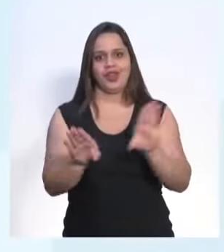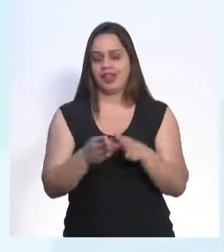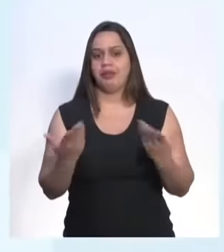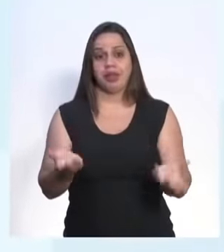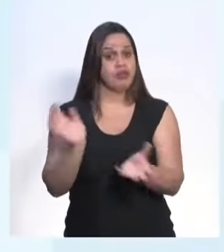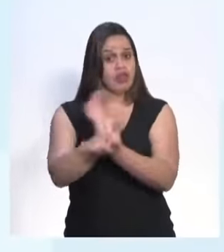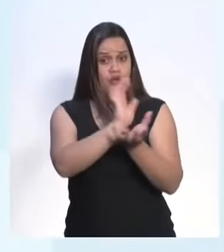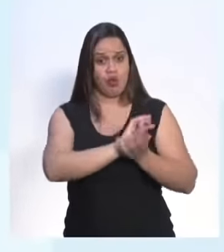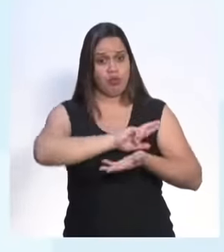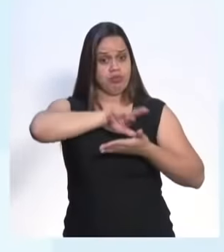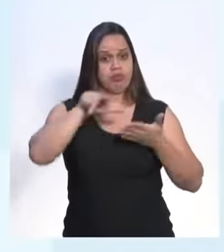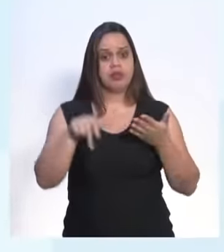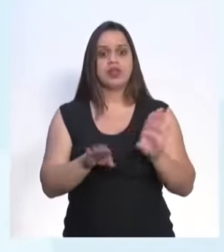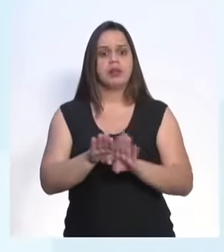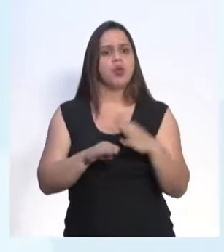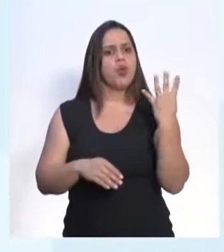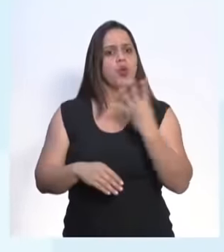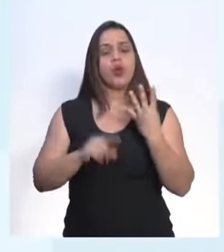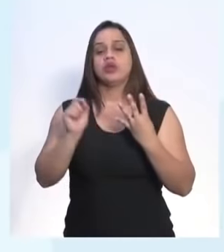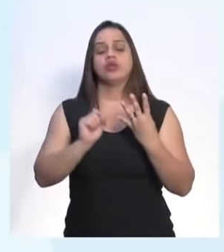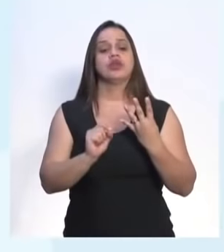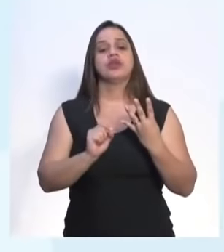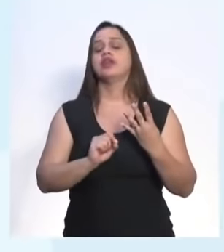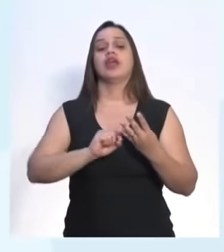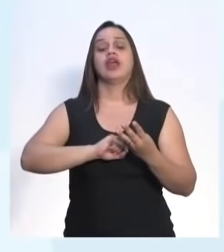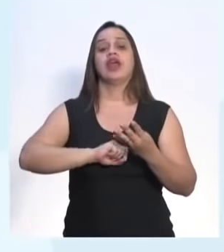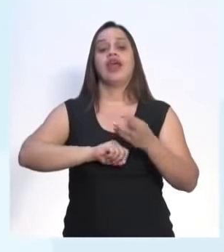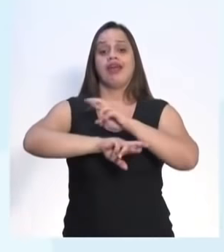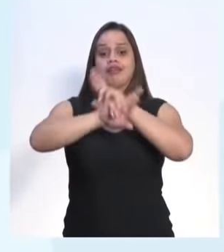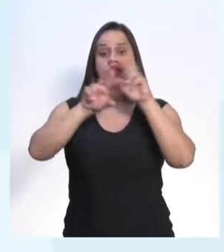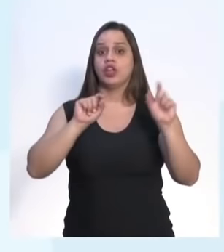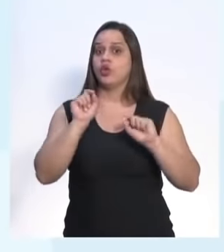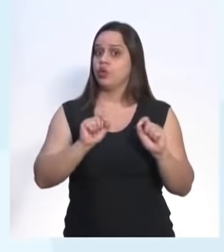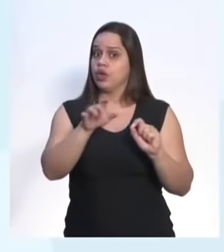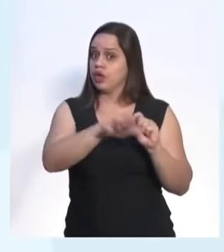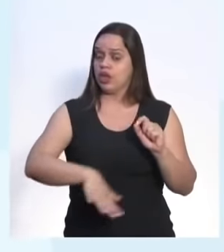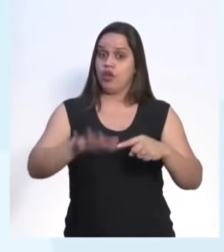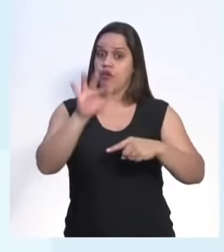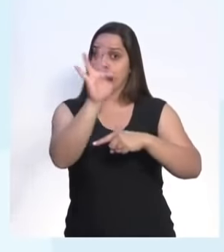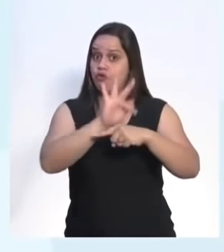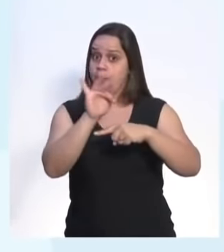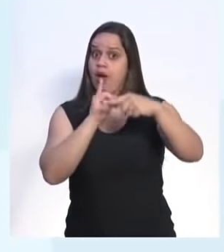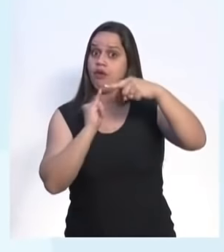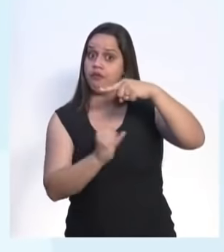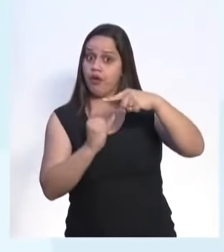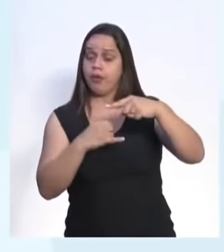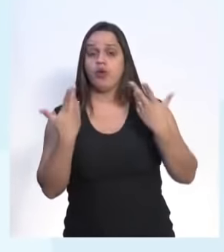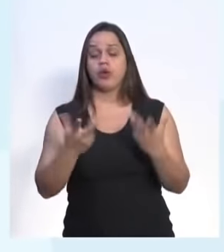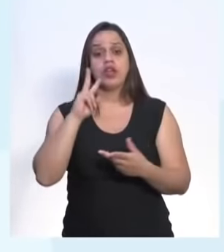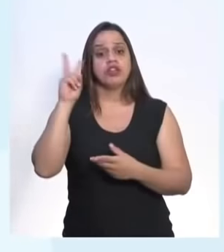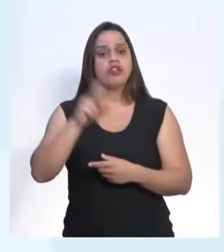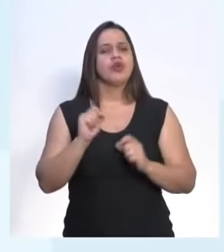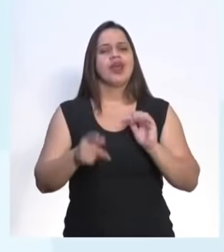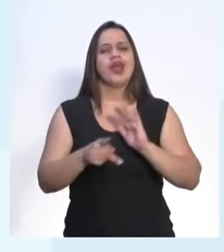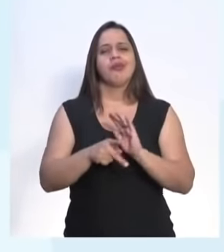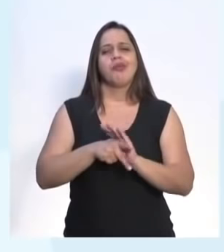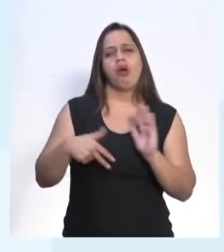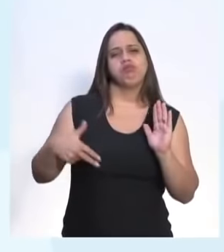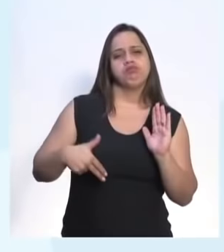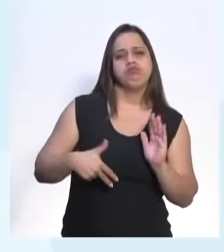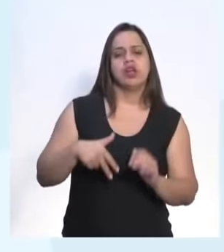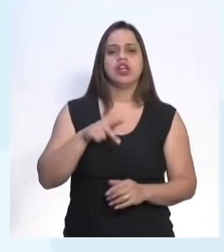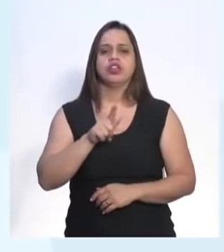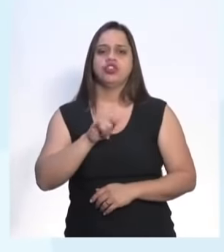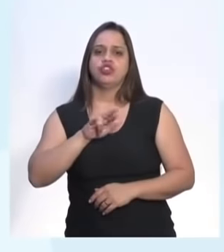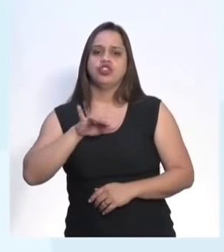4, variação situacional, situações formais e informais. Aqui entra mais as gírias que nós utilizamos,